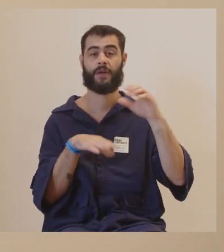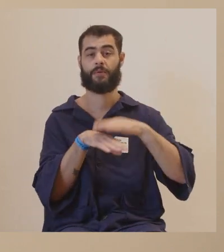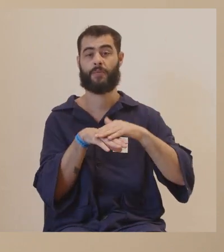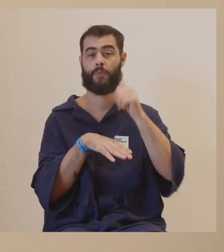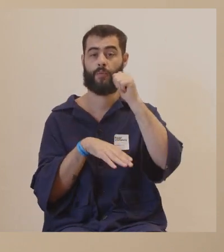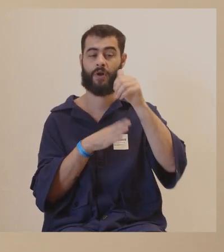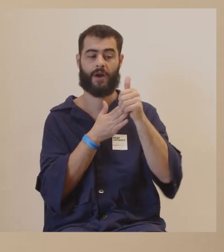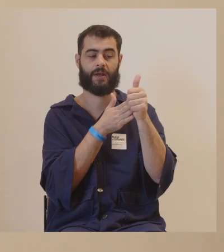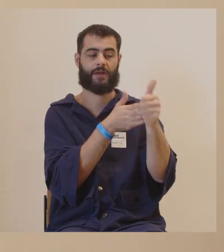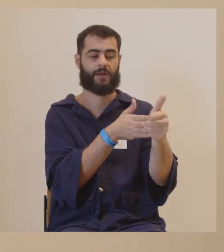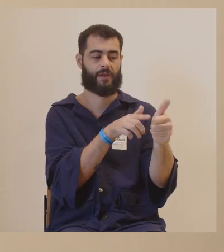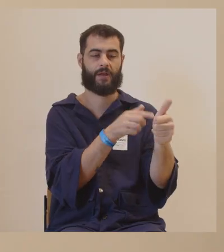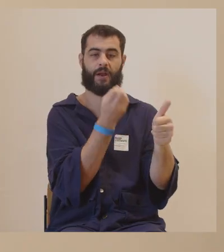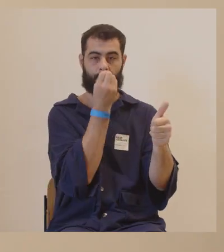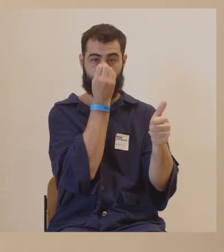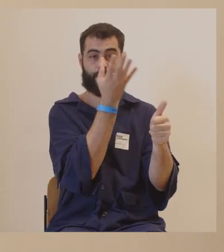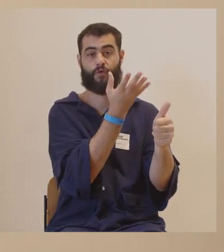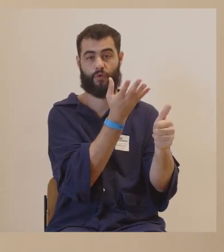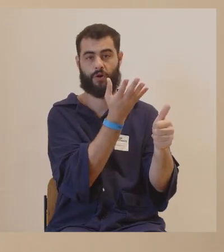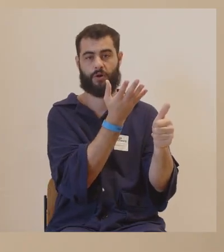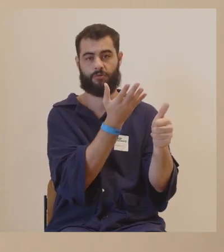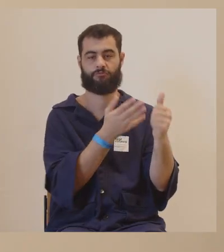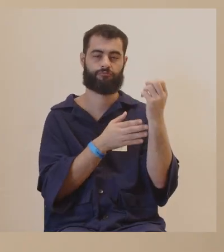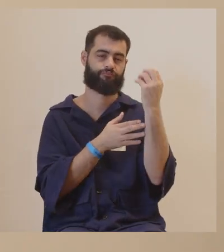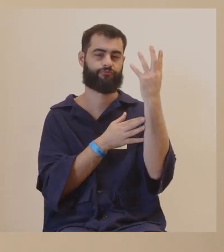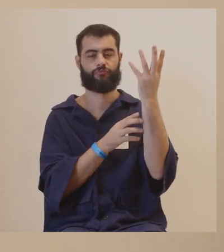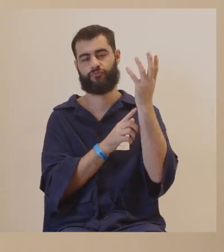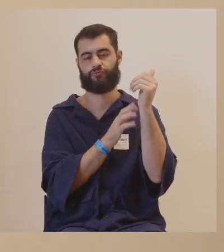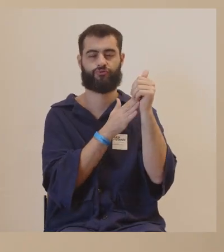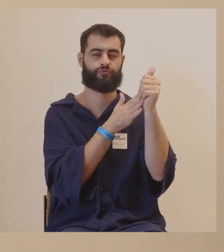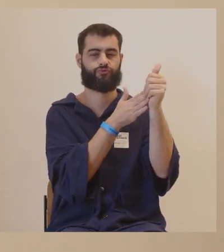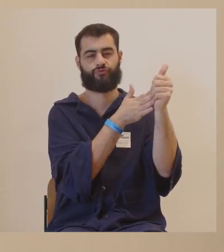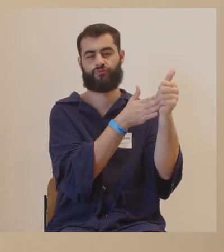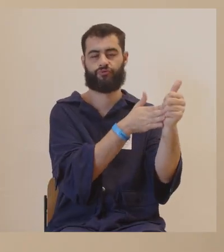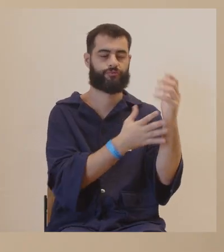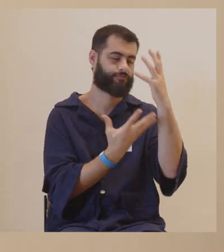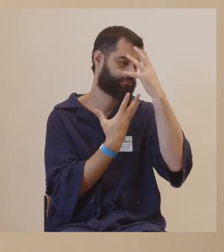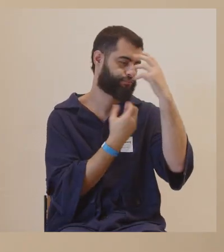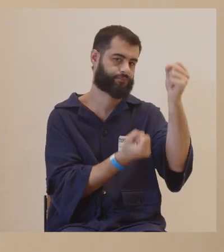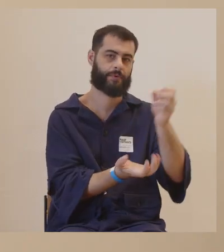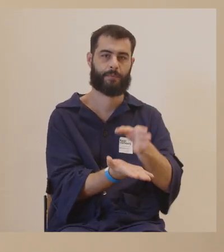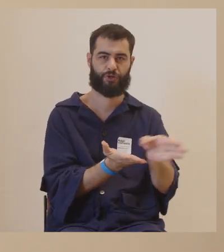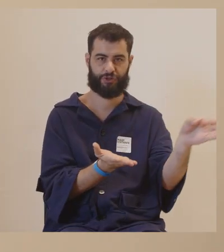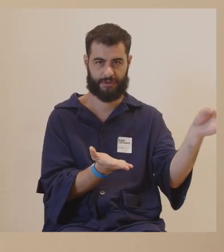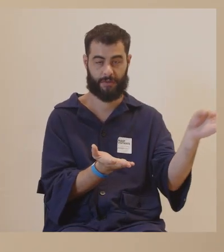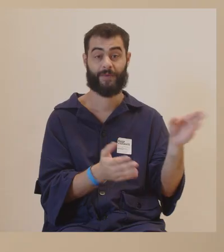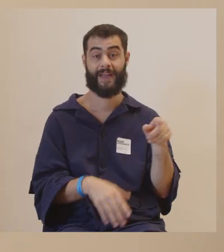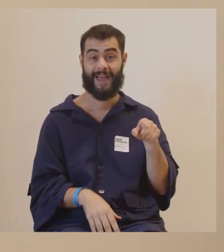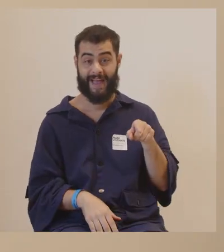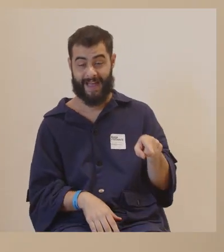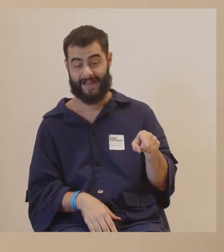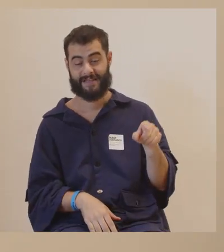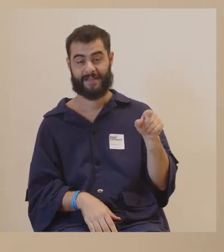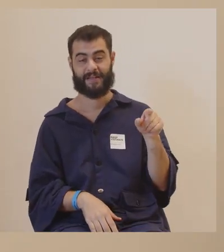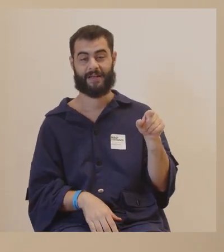flor, né, e que leva esse personagem principal à perdição. Né? Então, essa figura